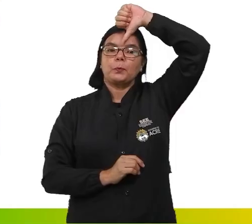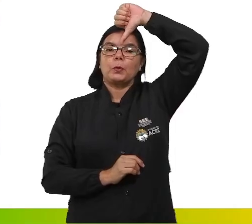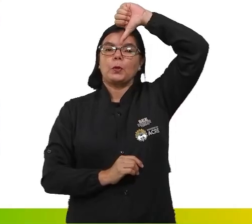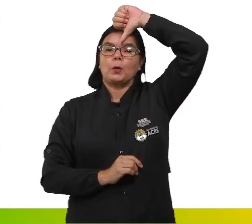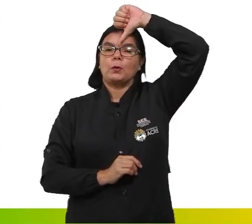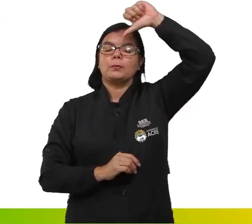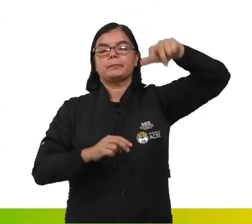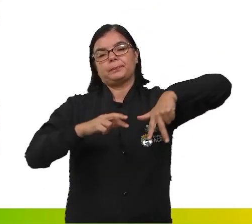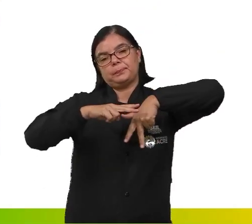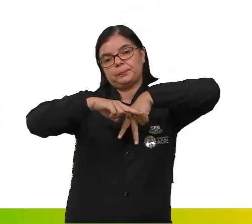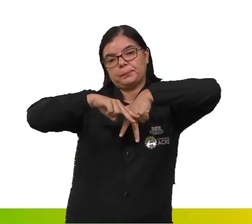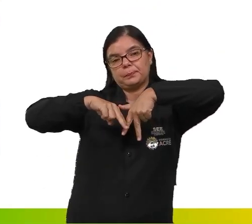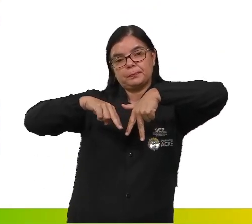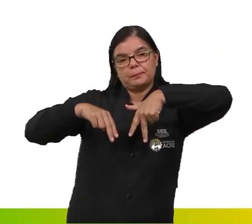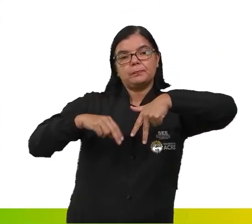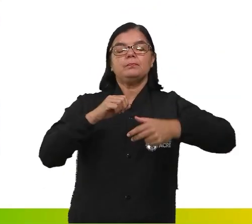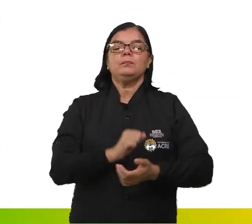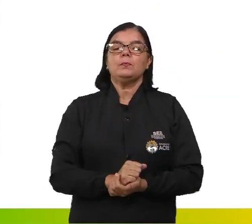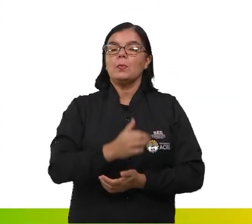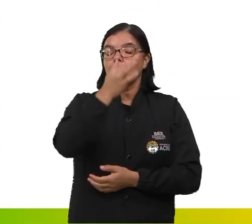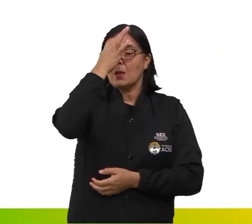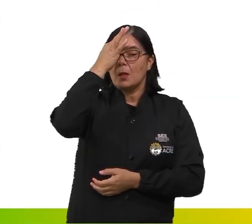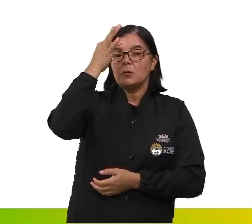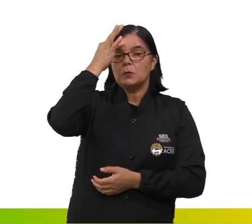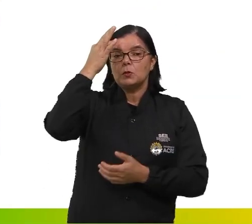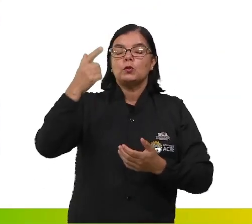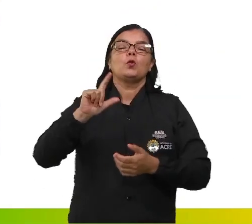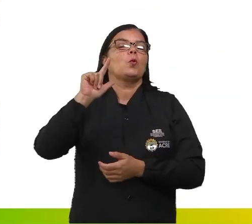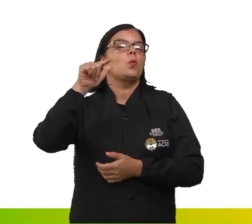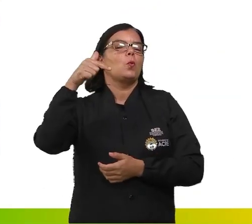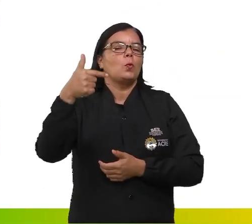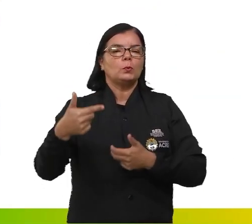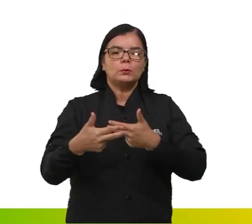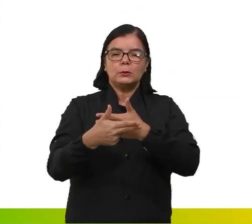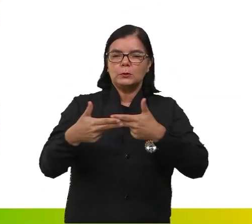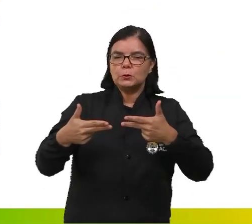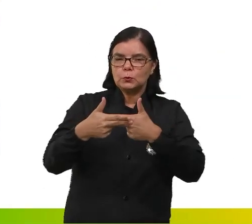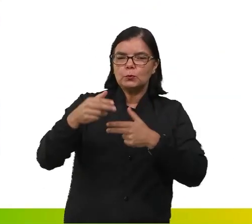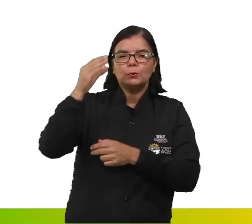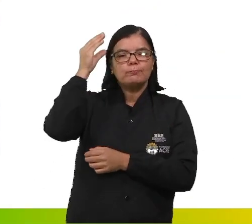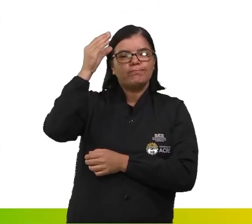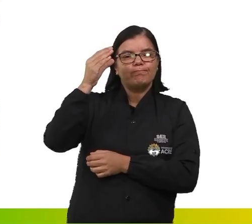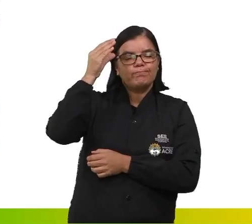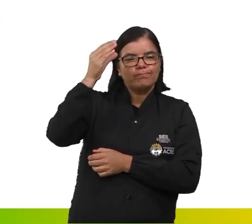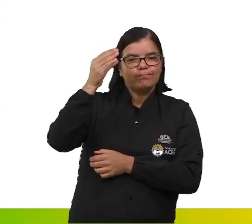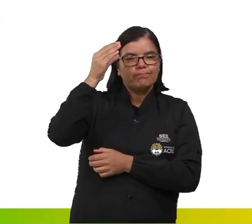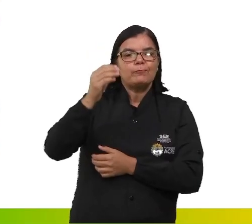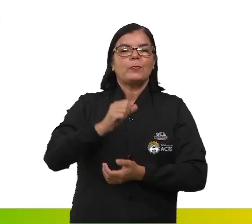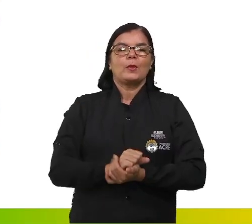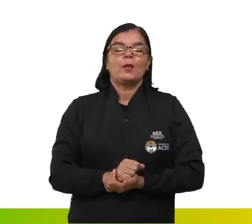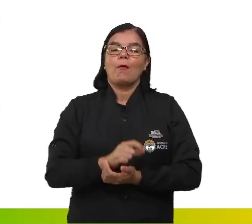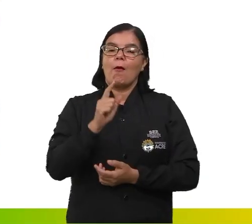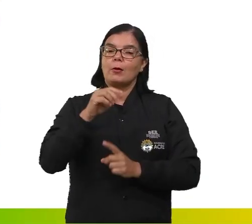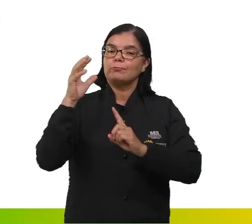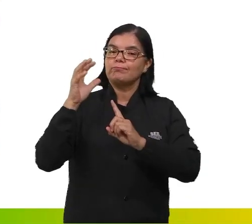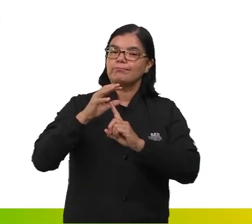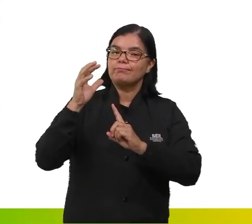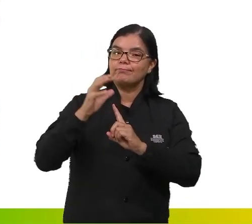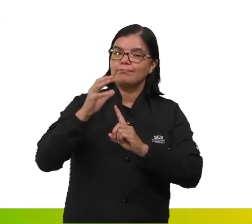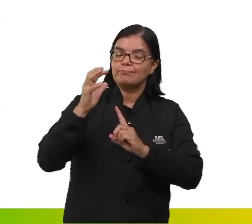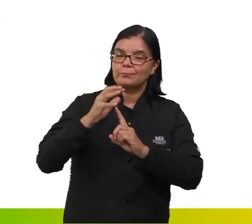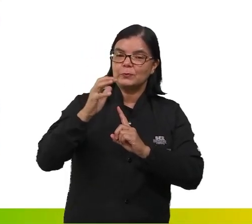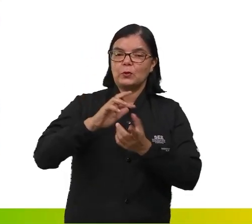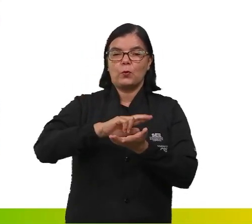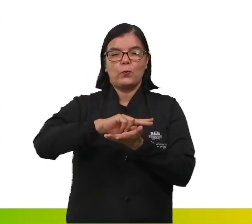Estereótipos de gênero. A filosofia, como outras áreas do conhecimento, foi influenciada